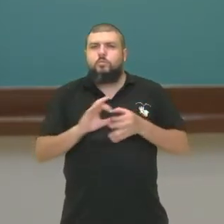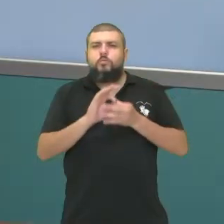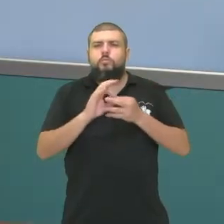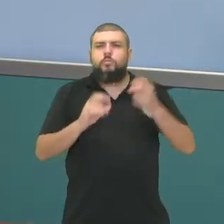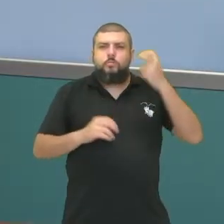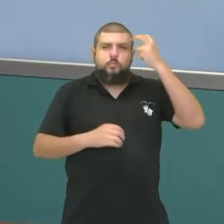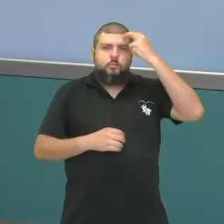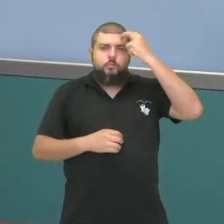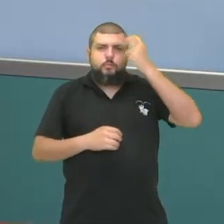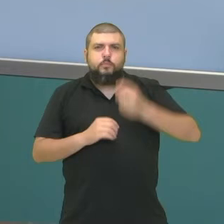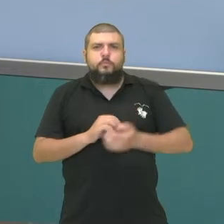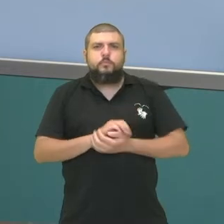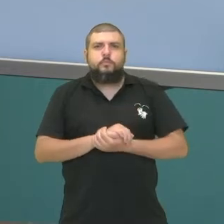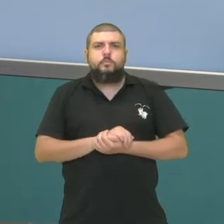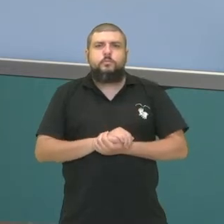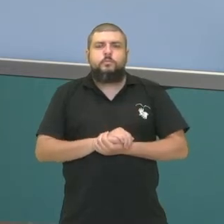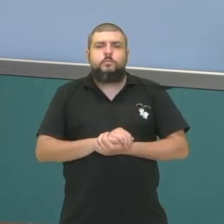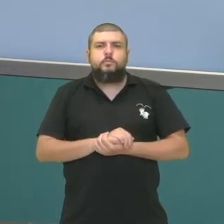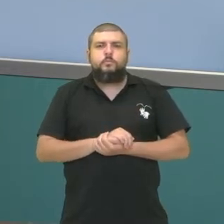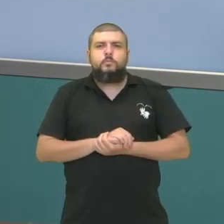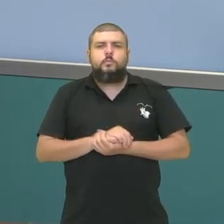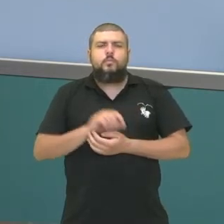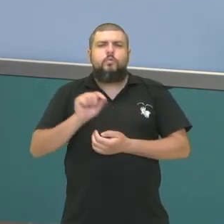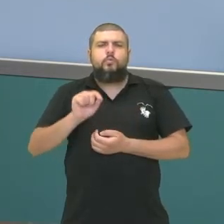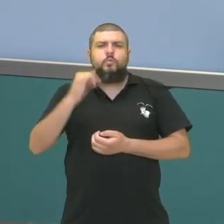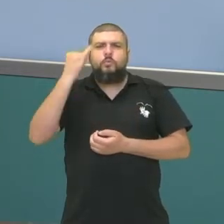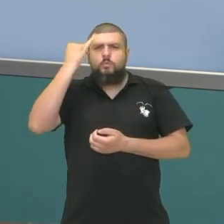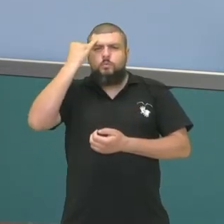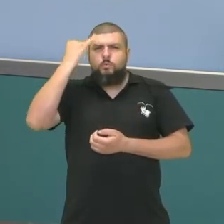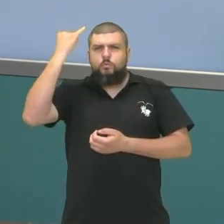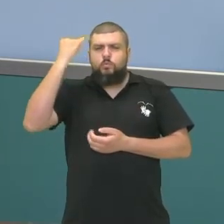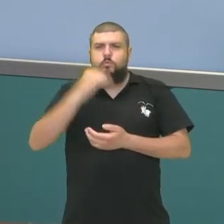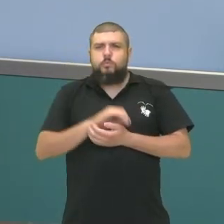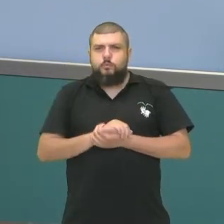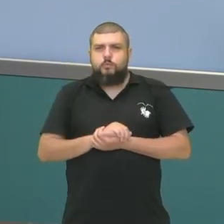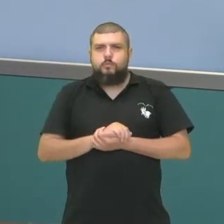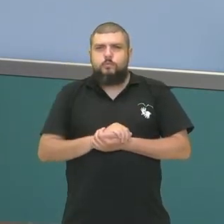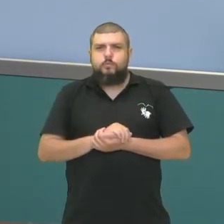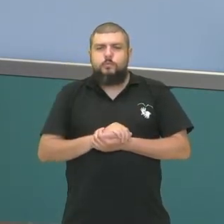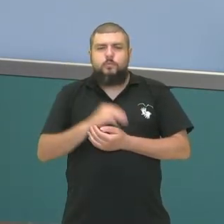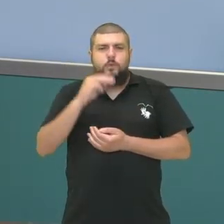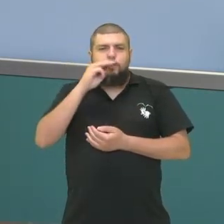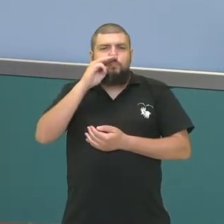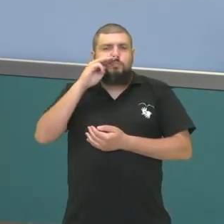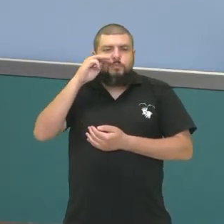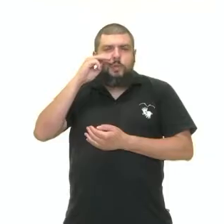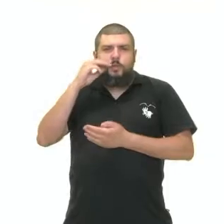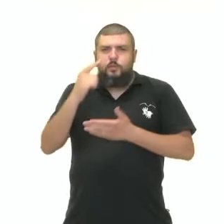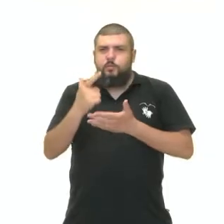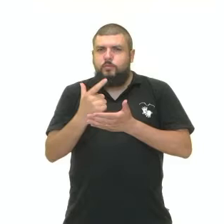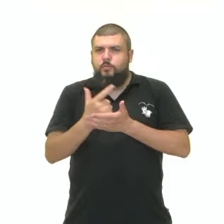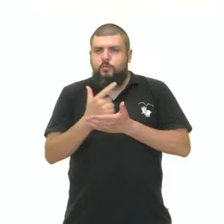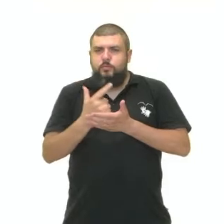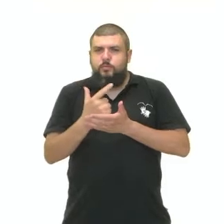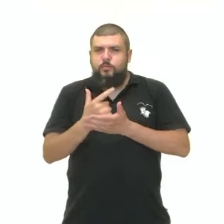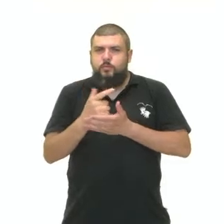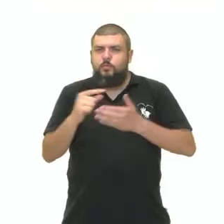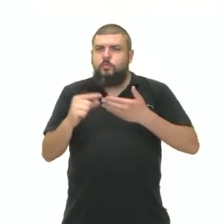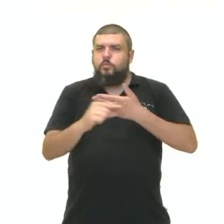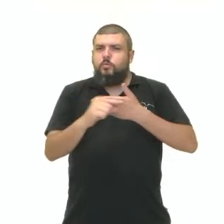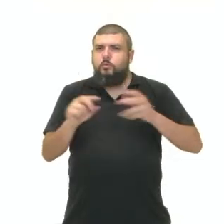Vamos nessa? O que é ideologia? Para Marx, na sua famosa obra Ideologia Alemã, ela é um